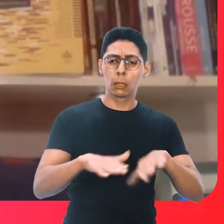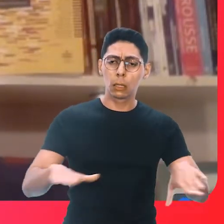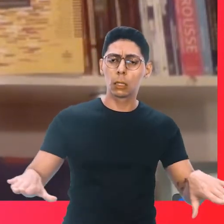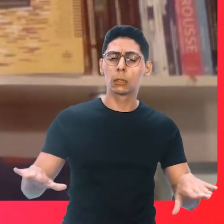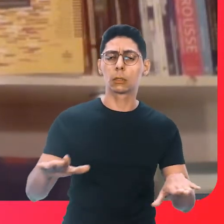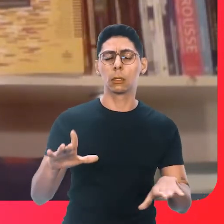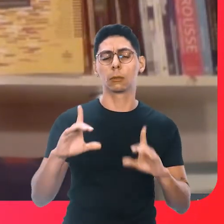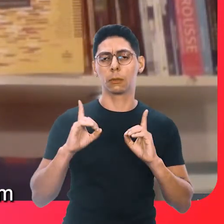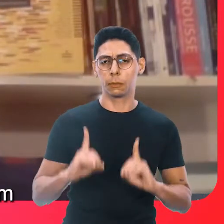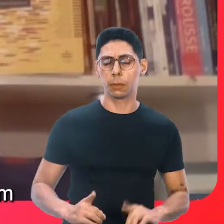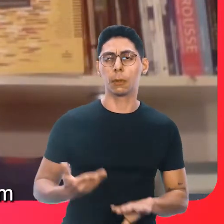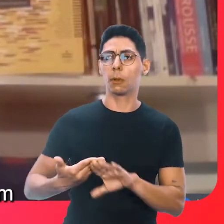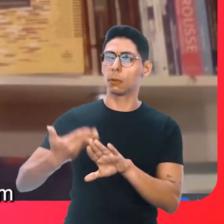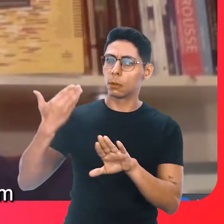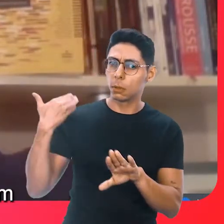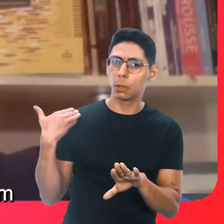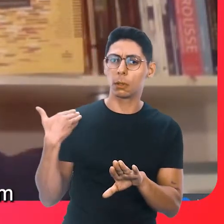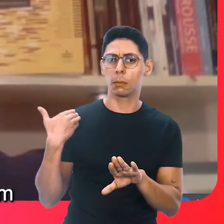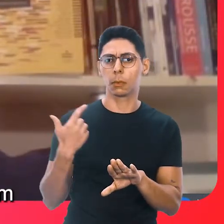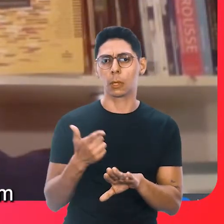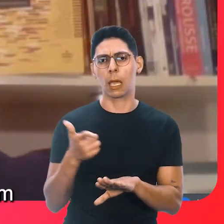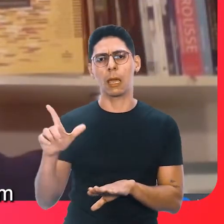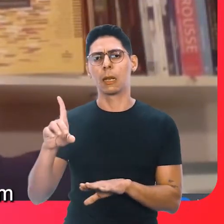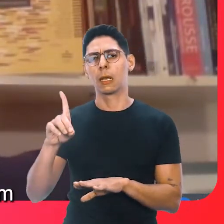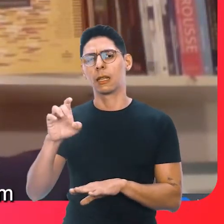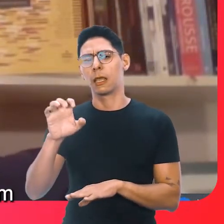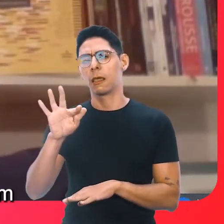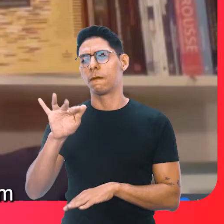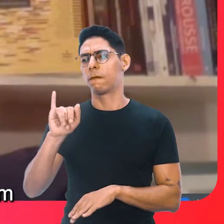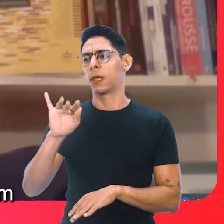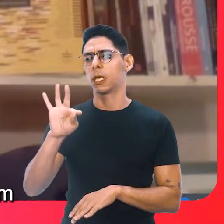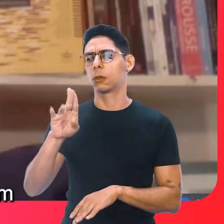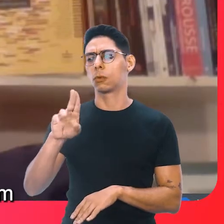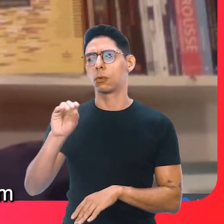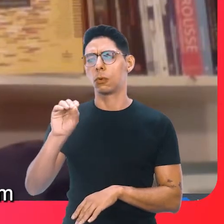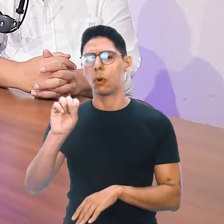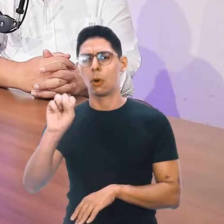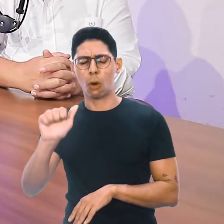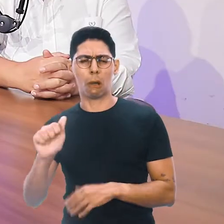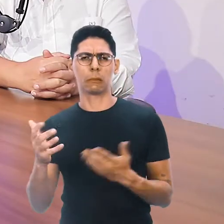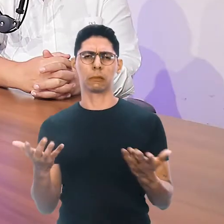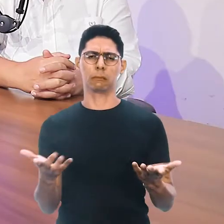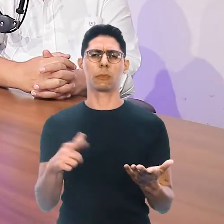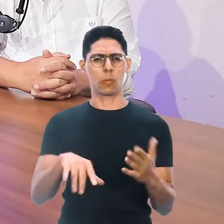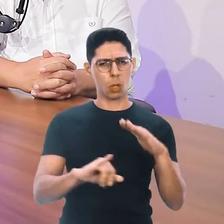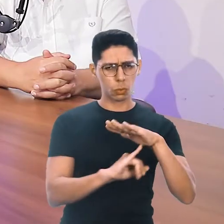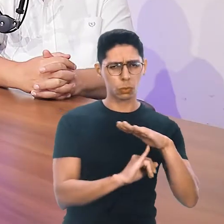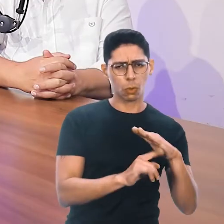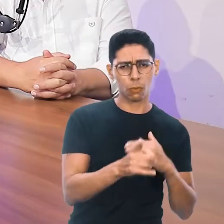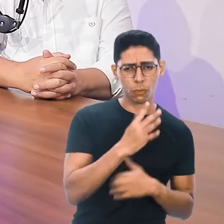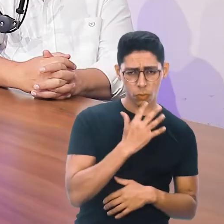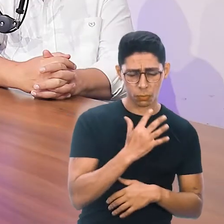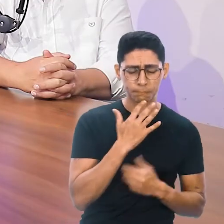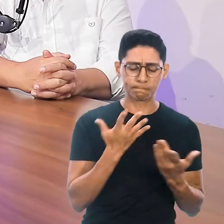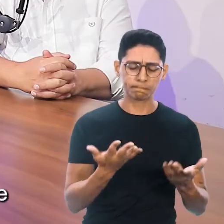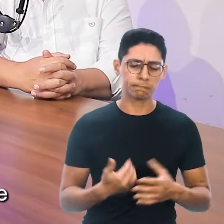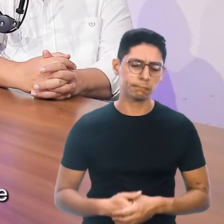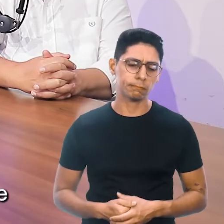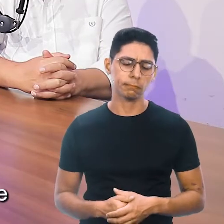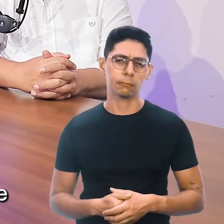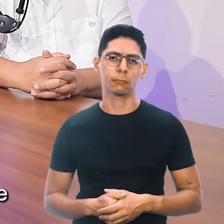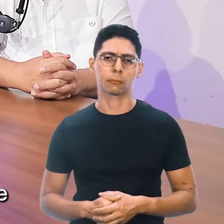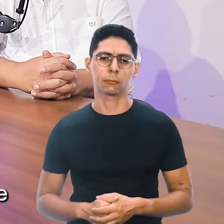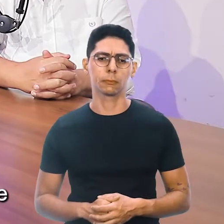chamava Associação de Assistência à Criança Defeituosa, né, que é uma instituição que você conhece bem. E enfim,